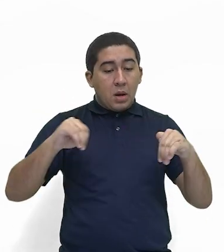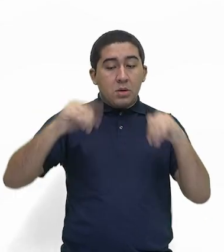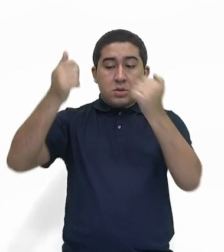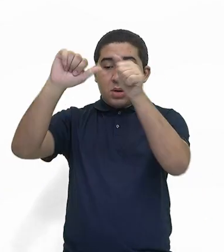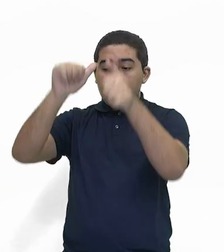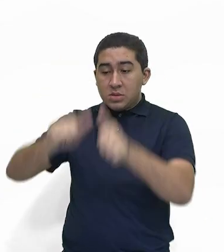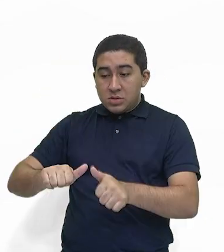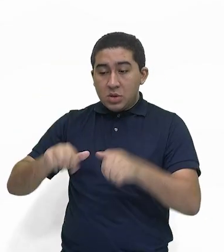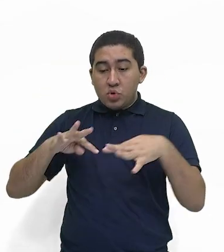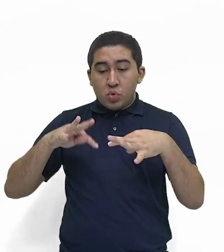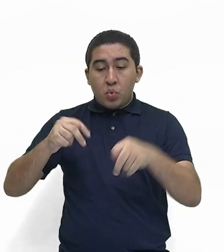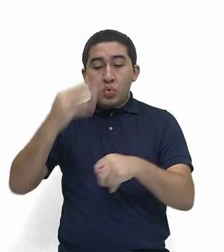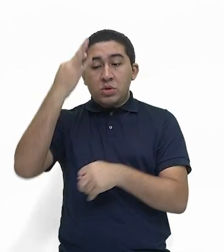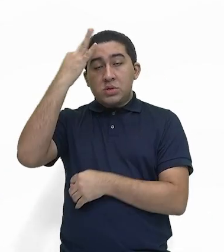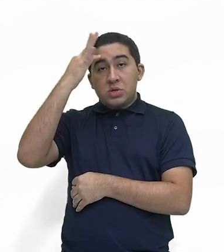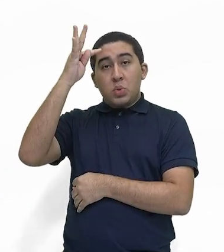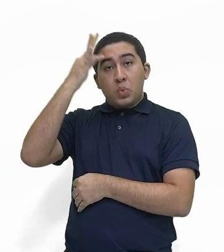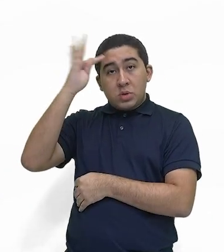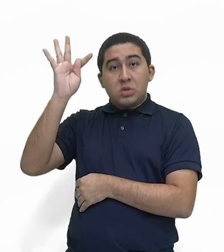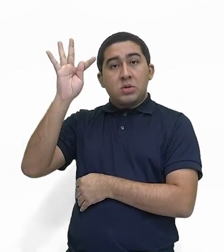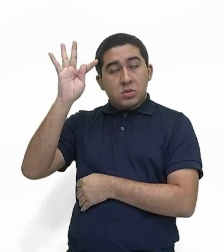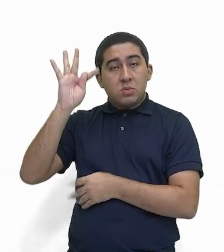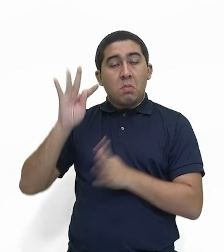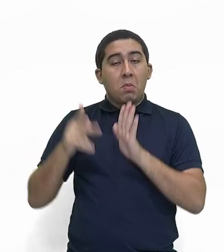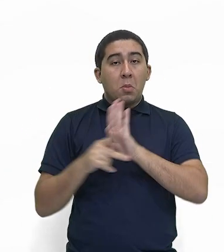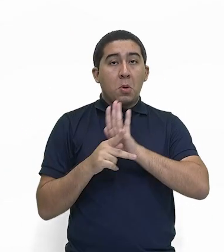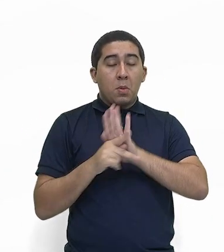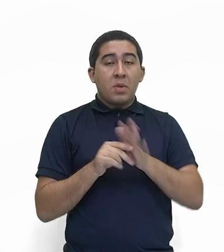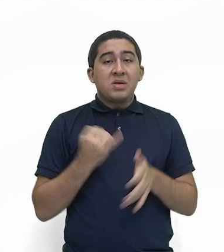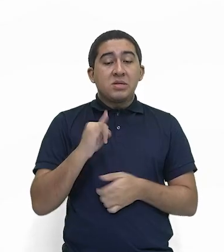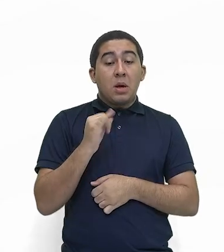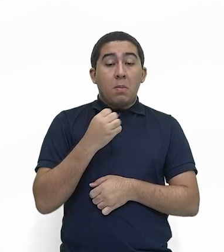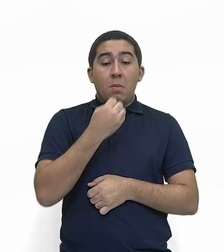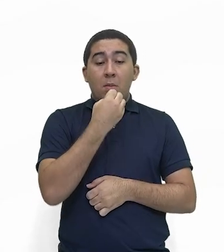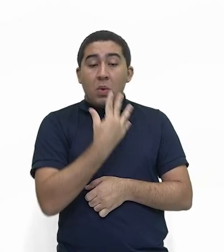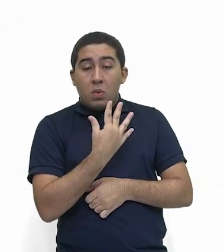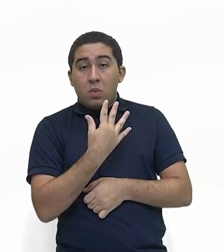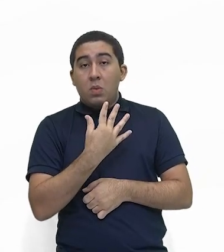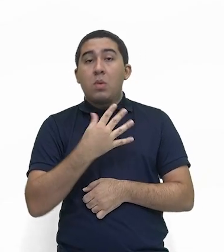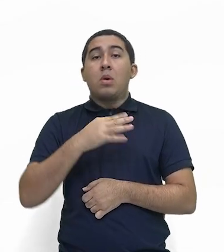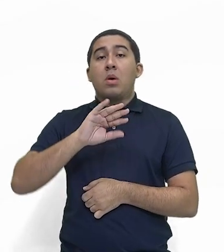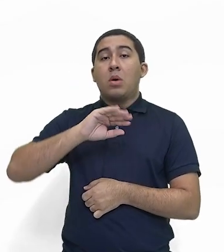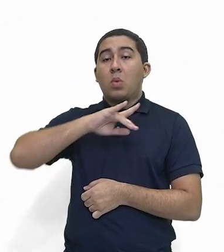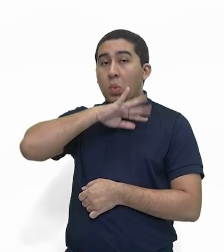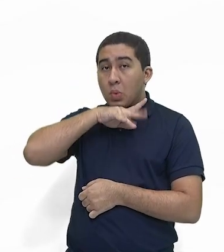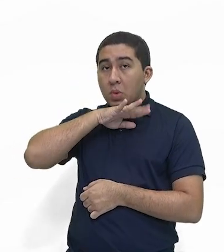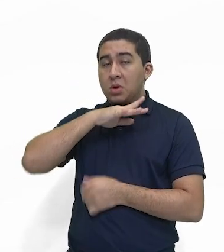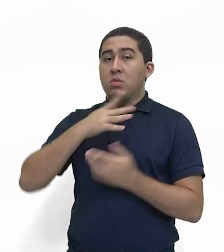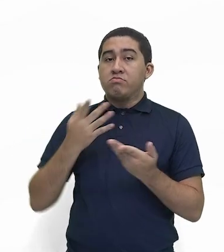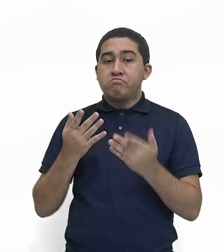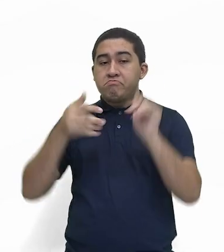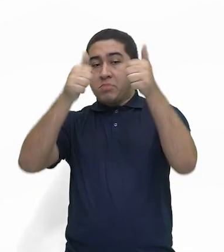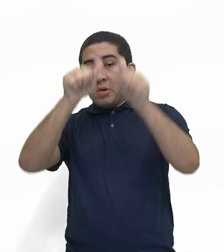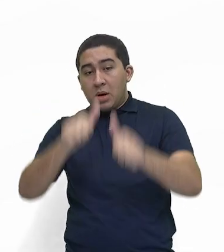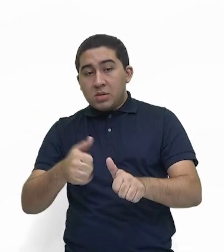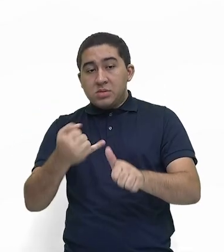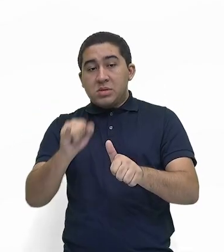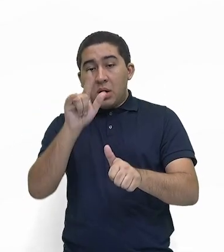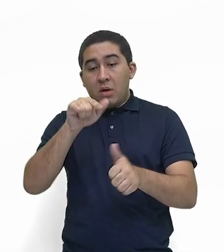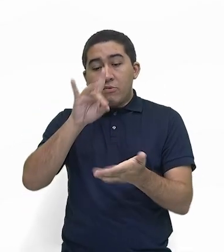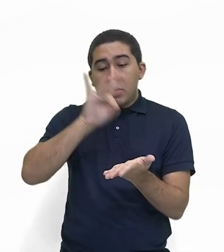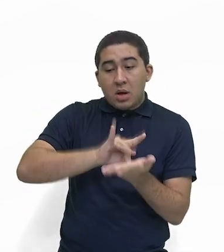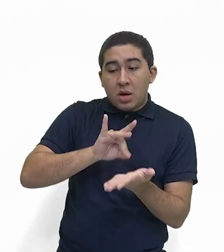análise das teorias que surgem, né, se são boas, se são teorias ruins, se elas estão